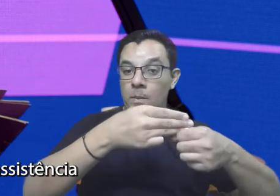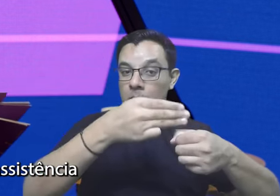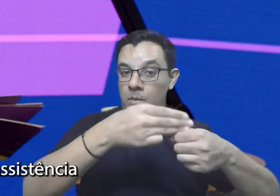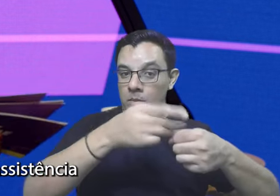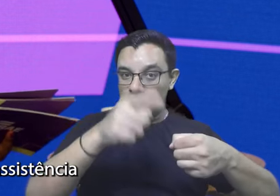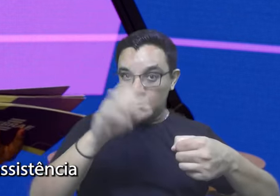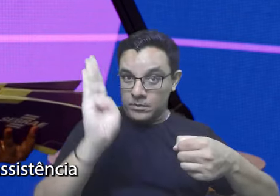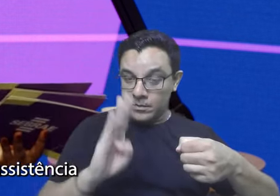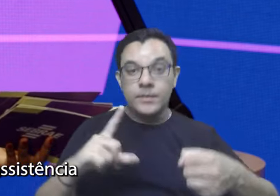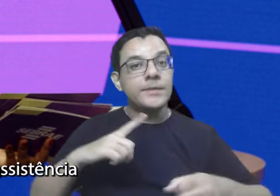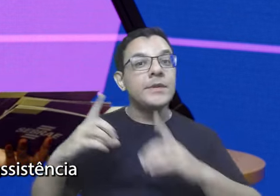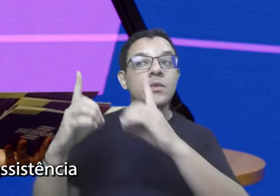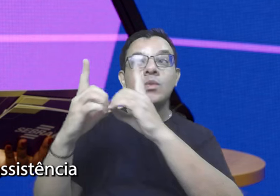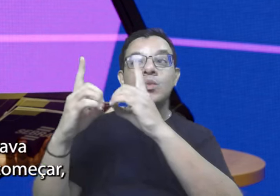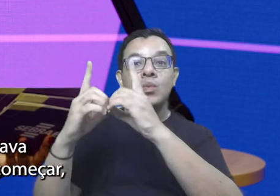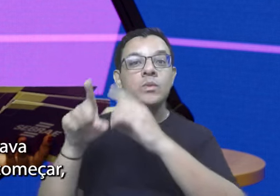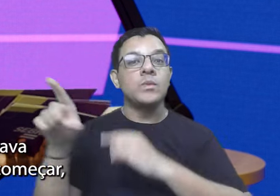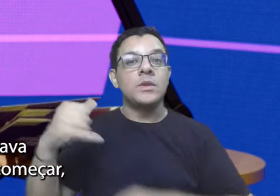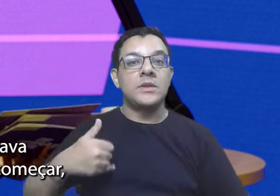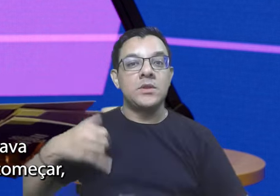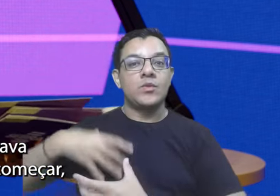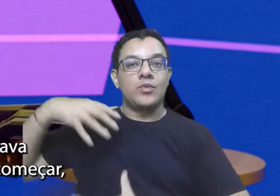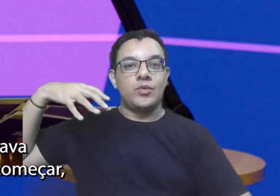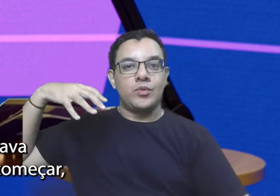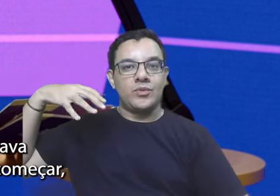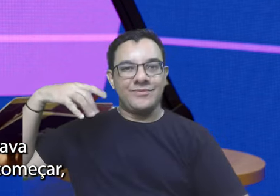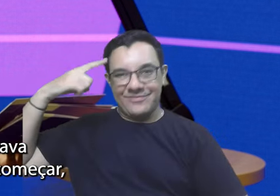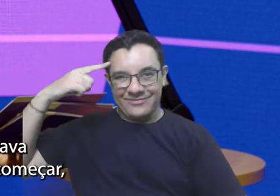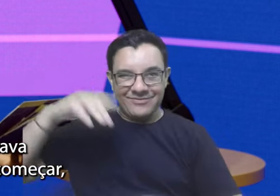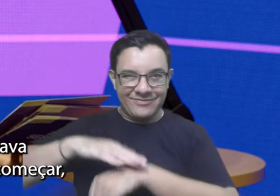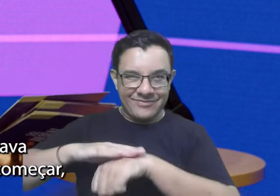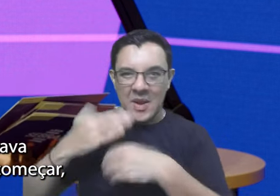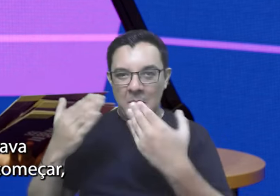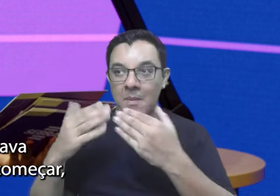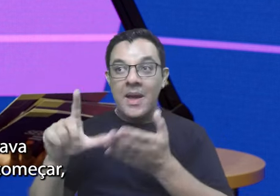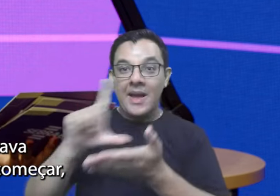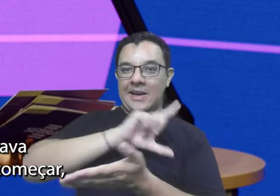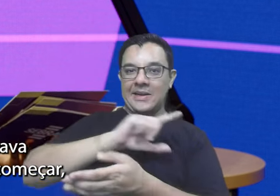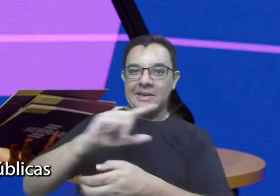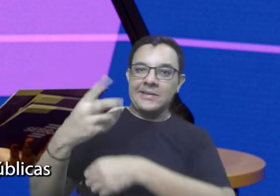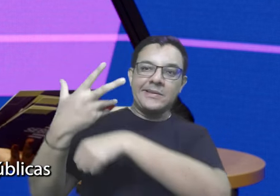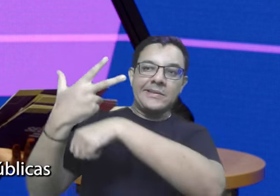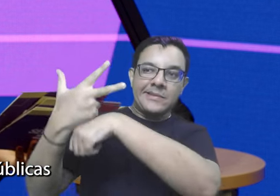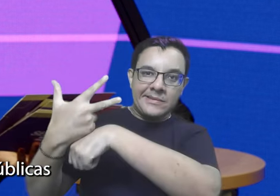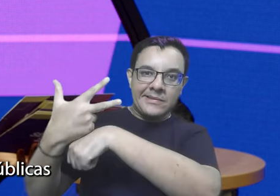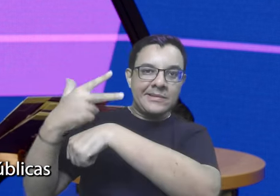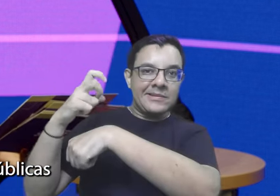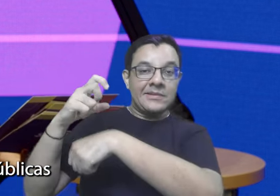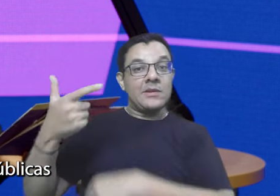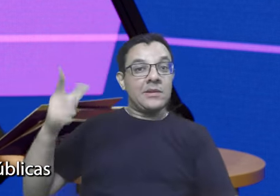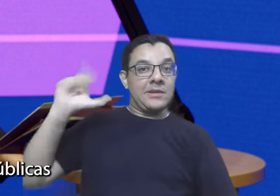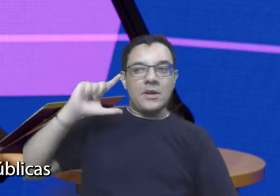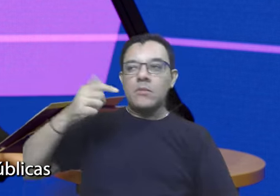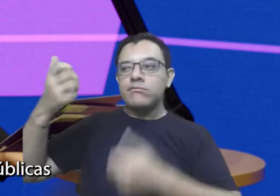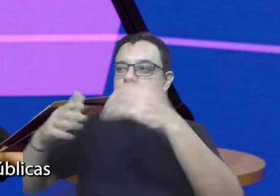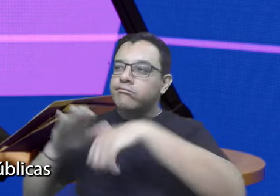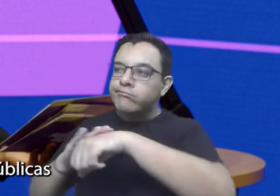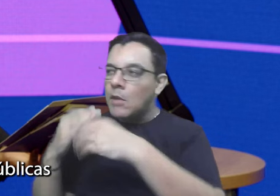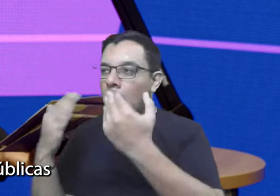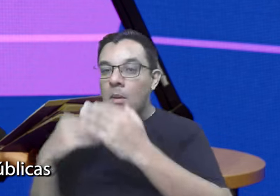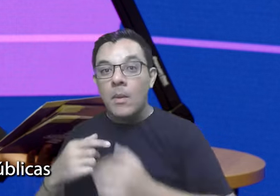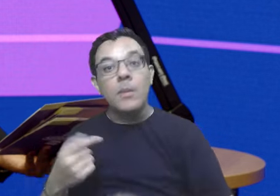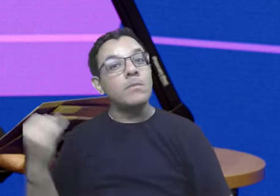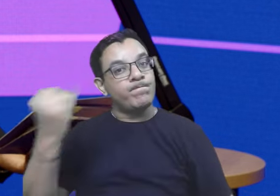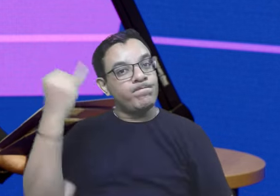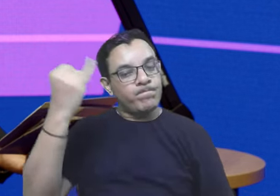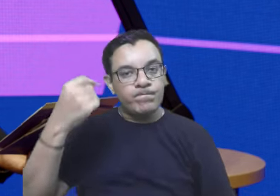possuem uma assistência pro idoso que a gente tava conversando antes da gravação começar né da importância das políticas